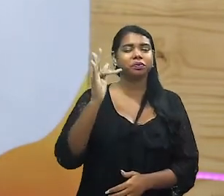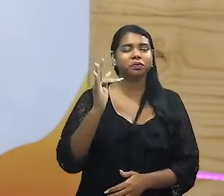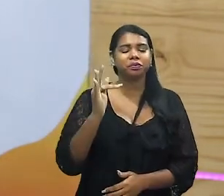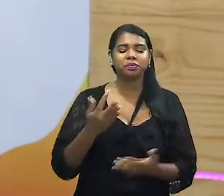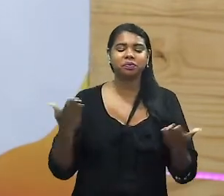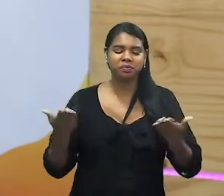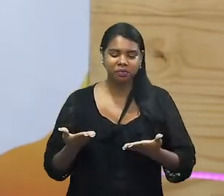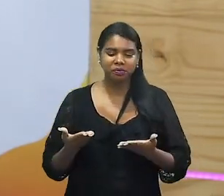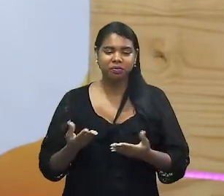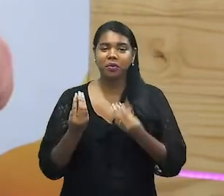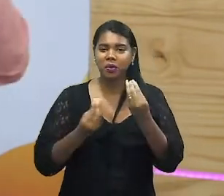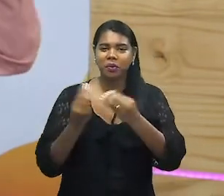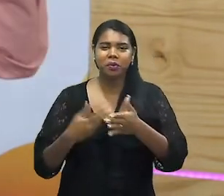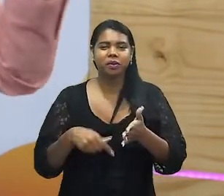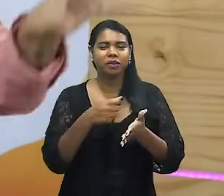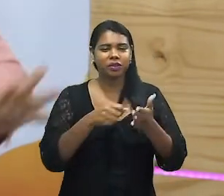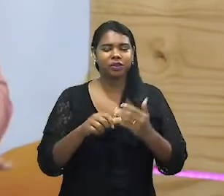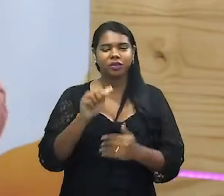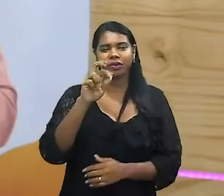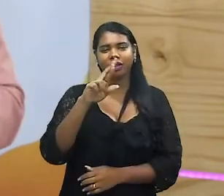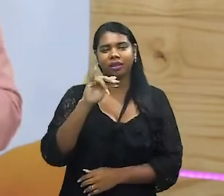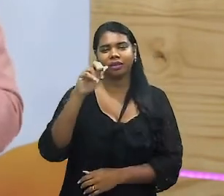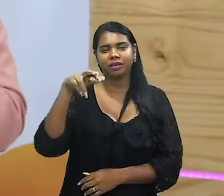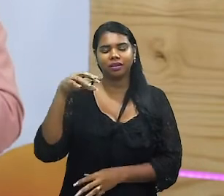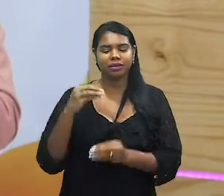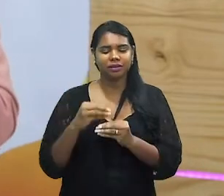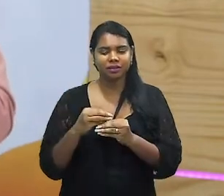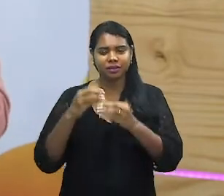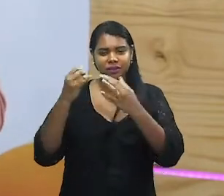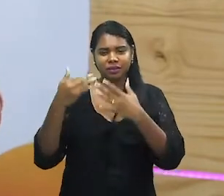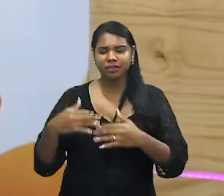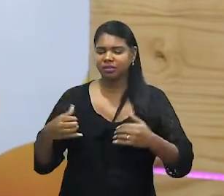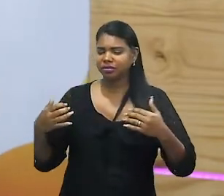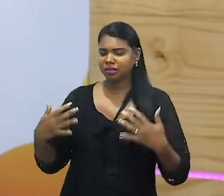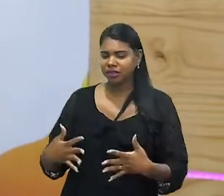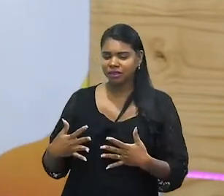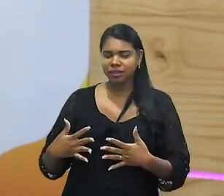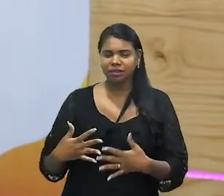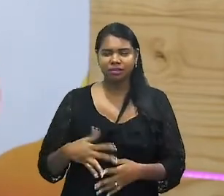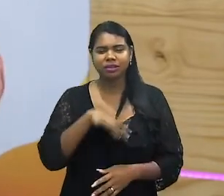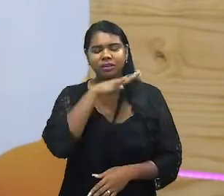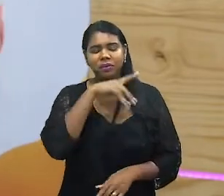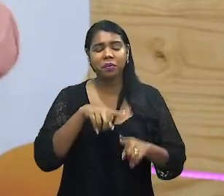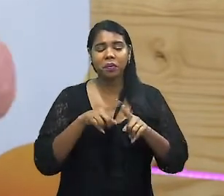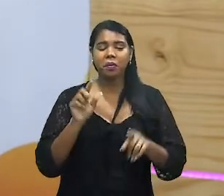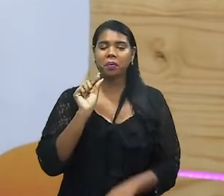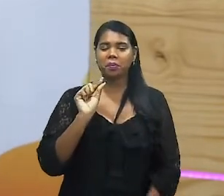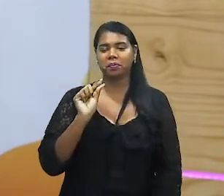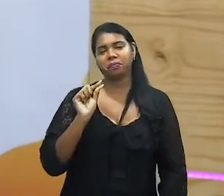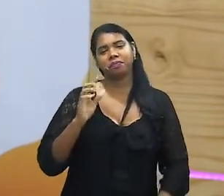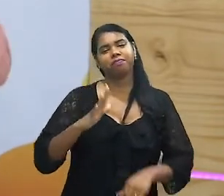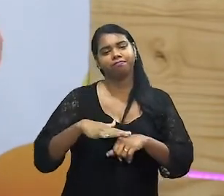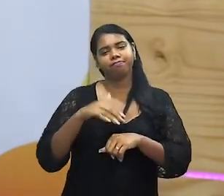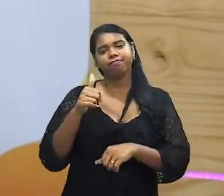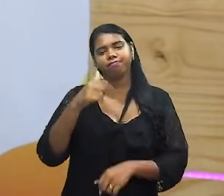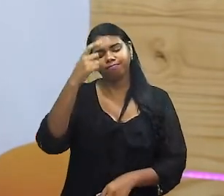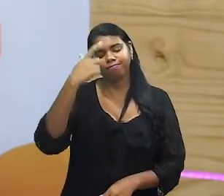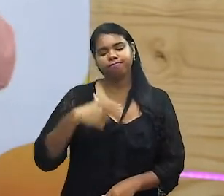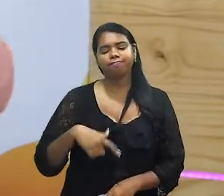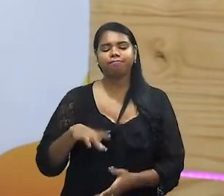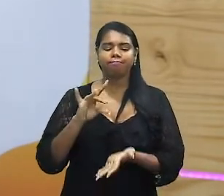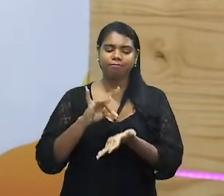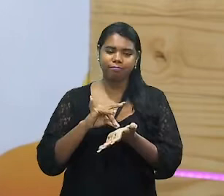Ariano Suassuna, né? Que o otimista é um chato, que um pessimista é horrível, mas que era melhor a gente ser um